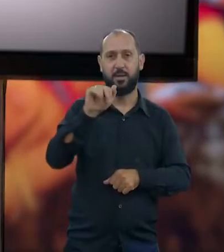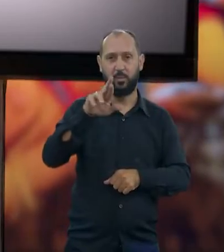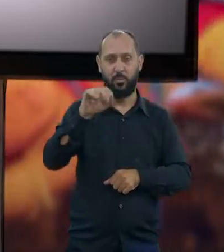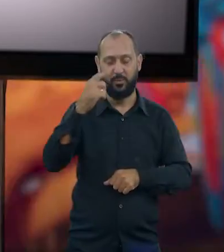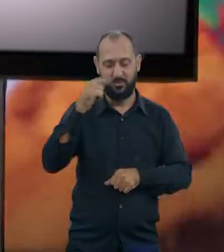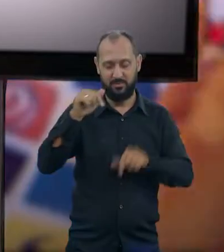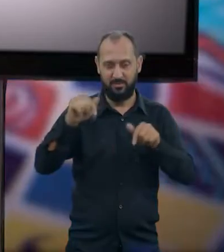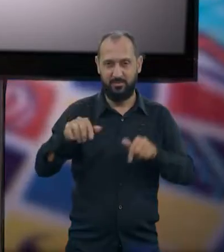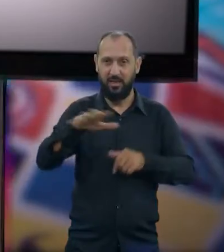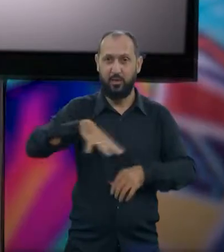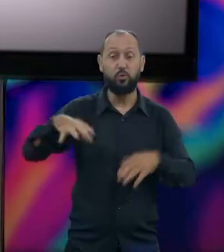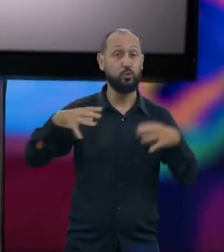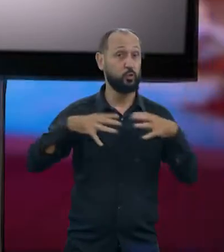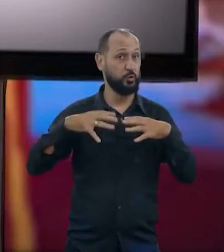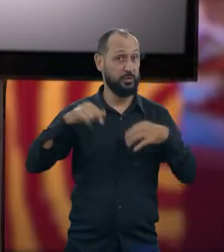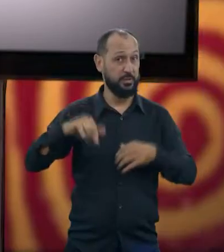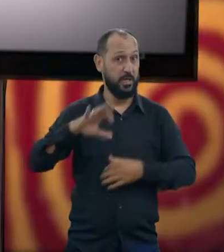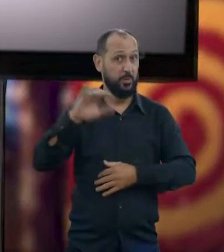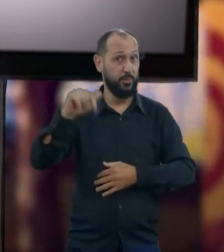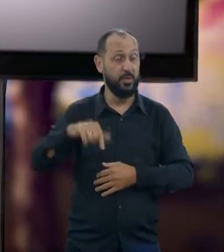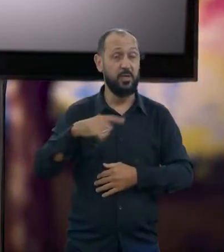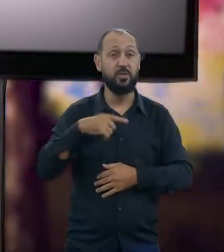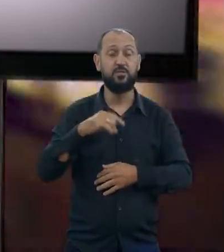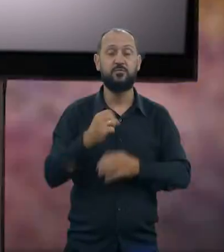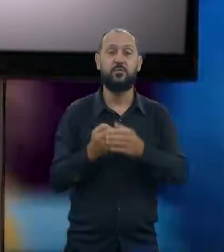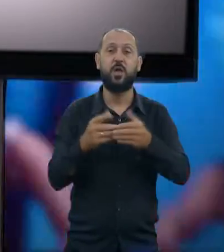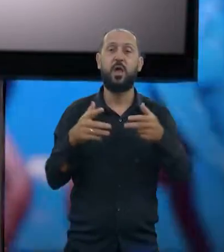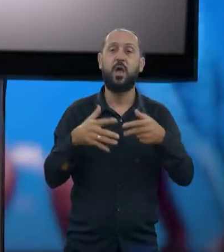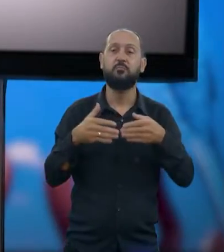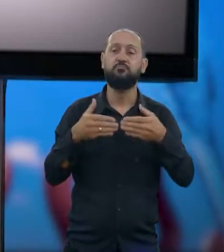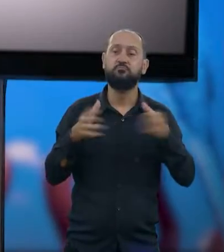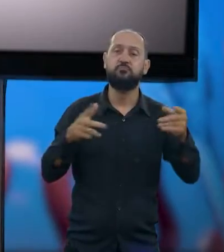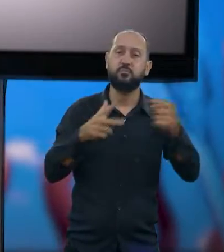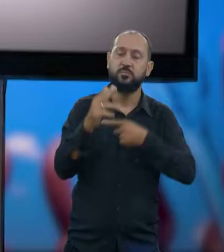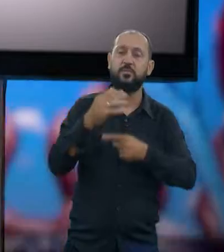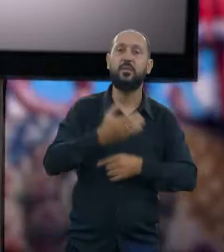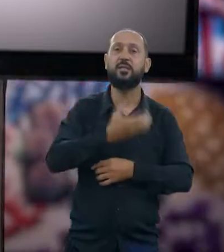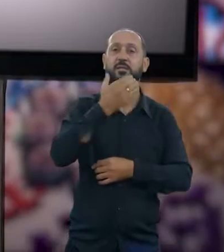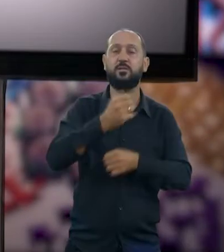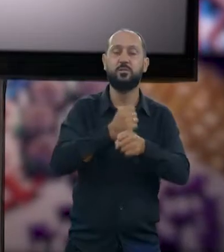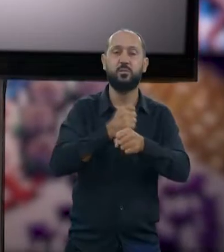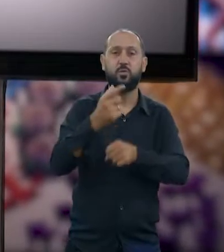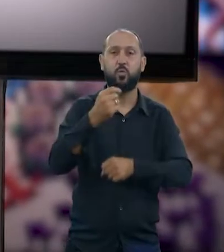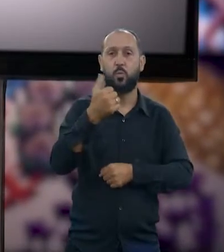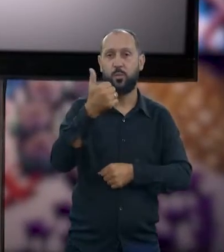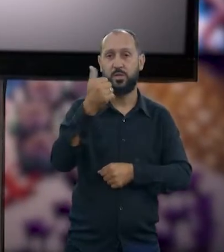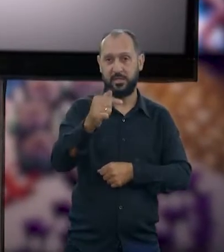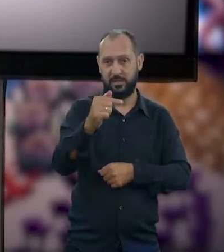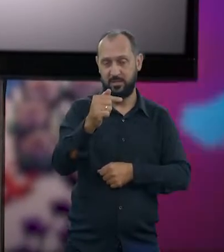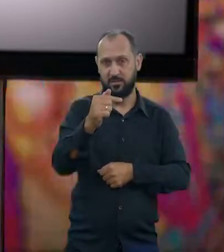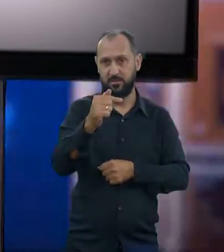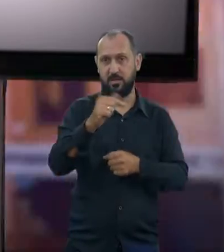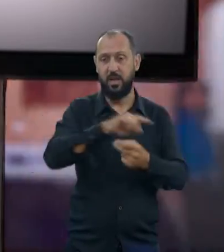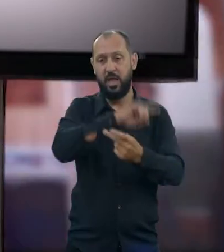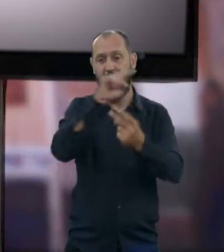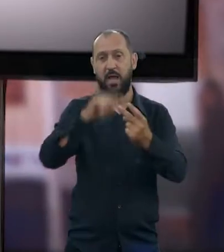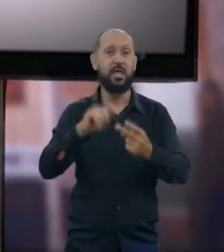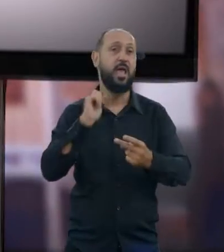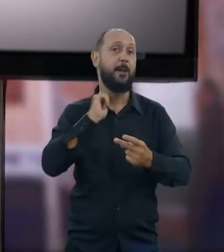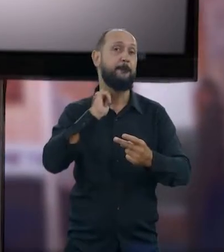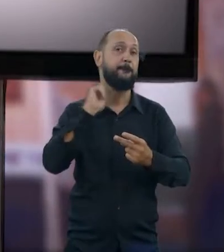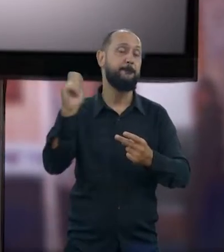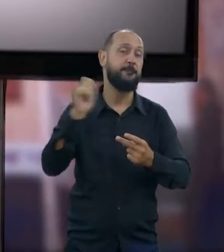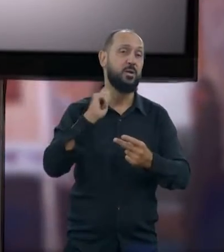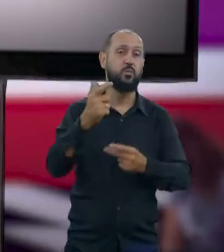Pedro Celestino, na região central de Campo Grande, foi inaugurado em dezembro de 2017, sendo que em abril